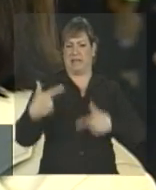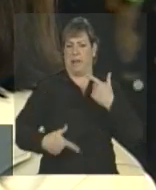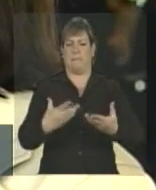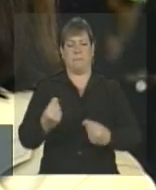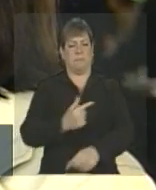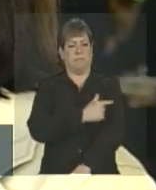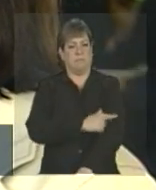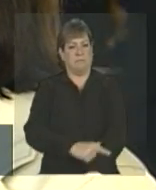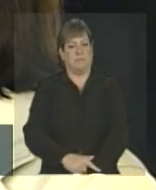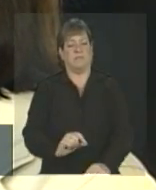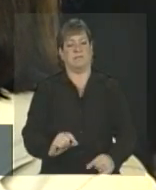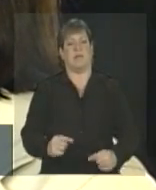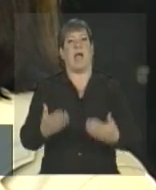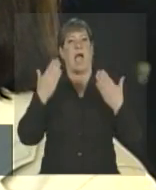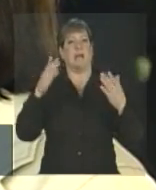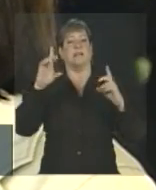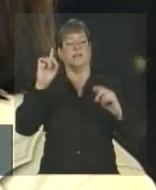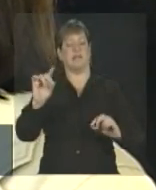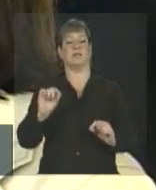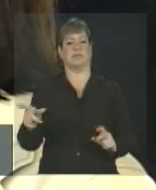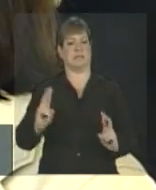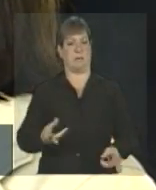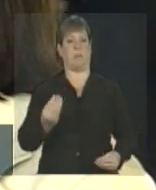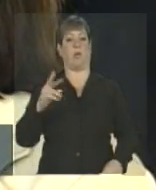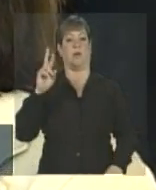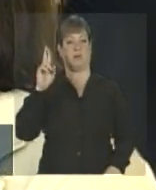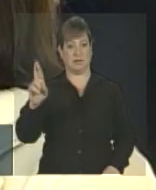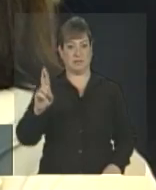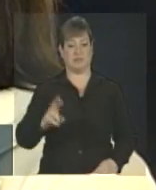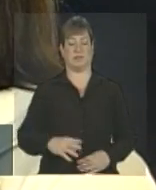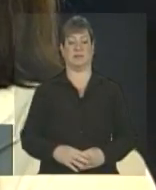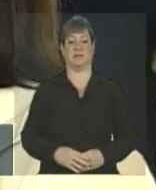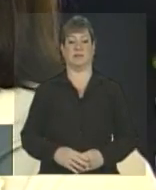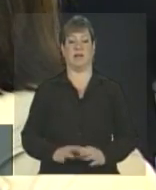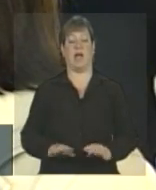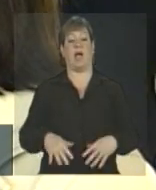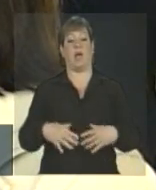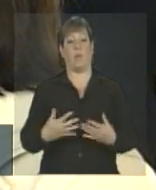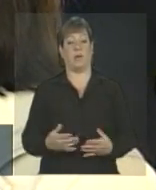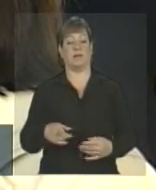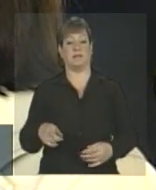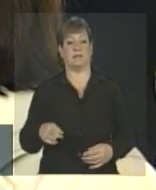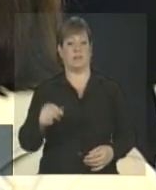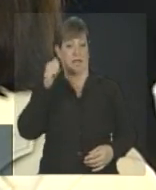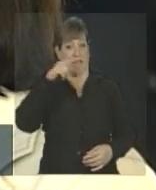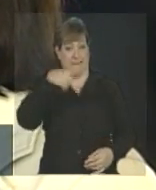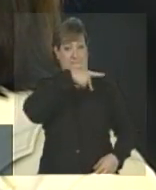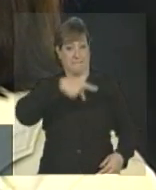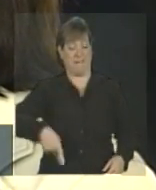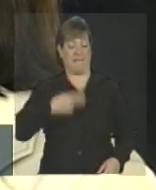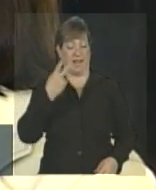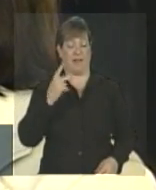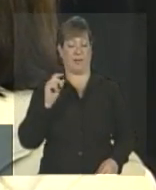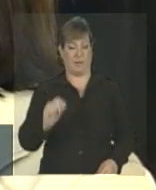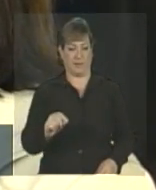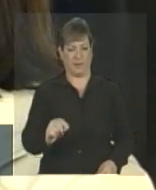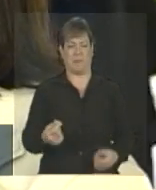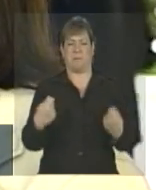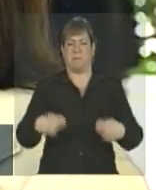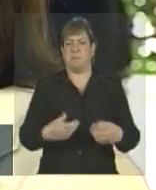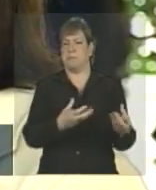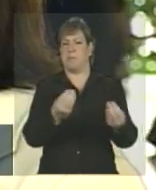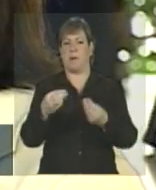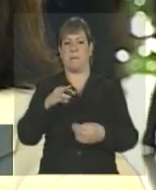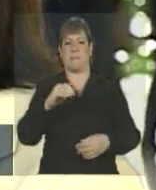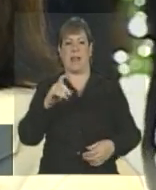muita responsabilidade. Graças a Deus, ela sempre foi muito responsável. E quando ela falou que o Itamaraty precisa de mais Milenas, muitas